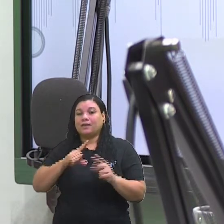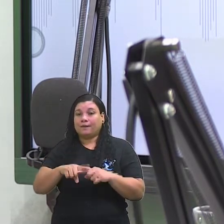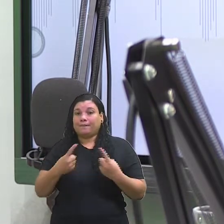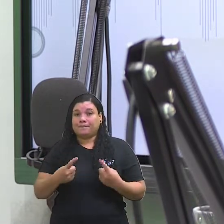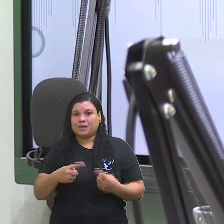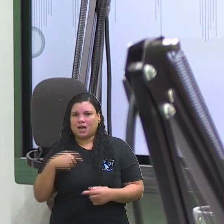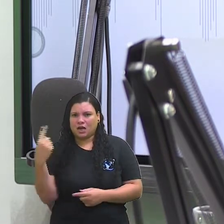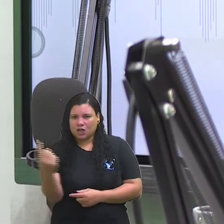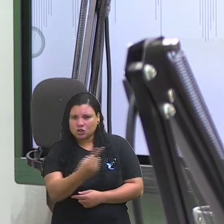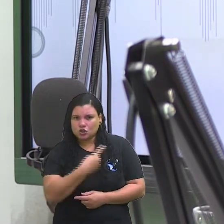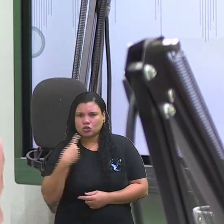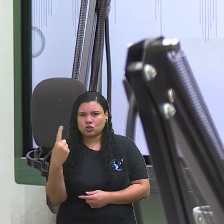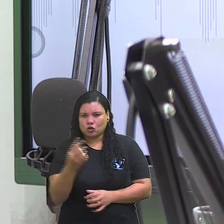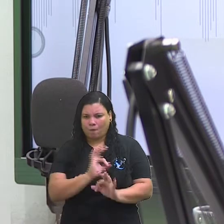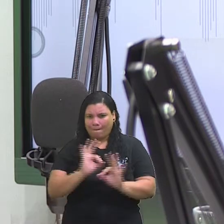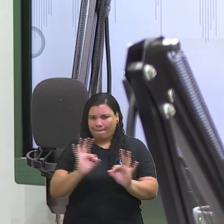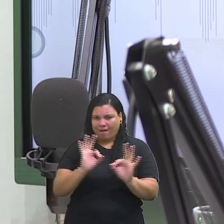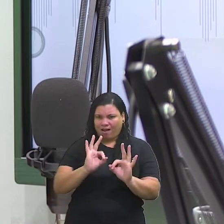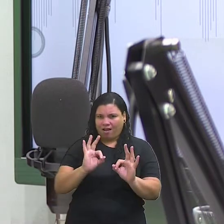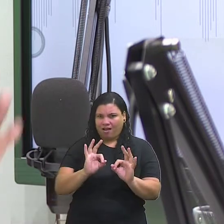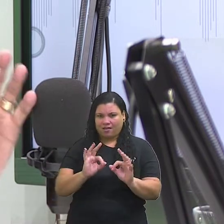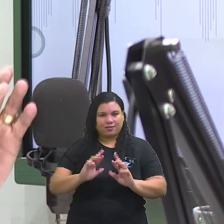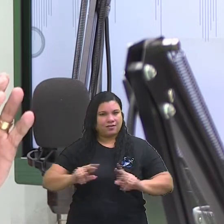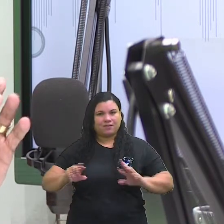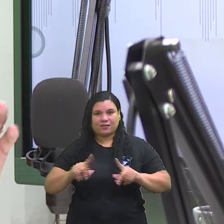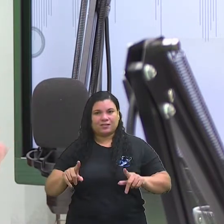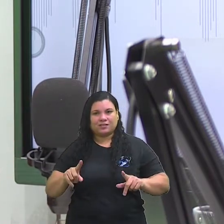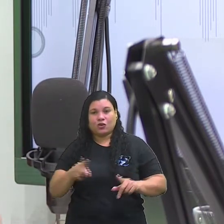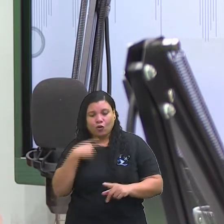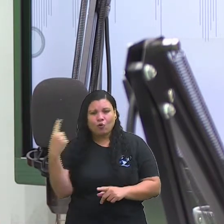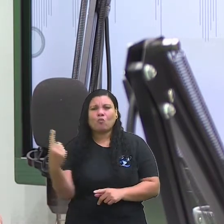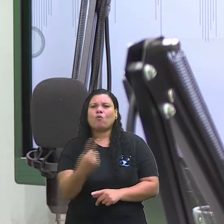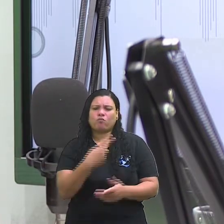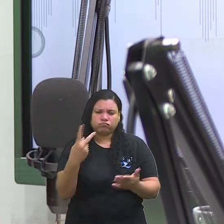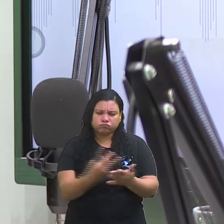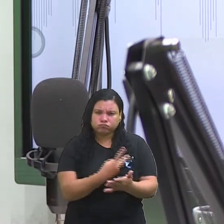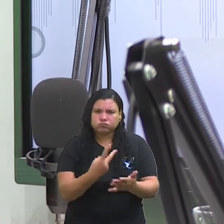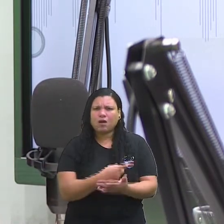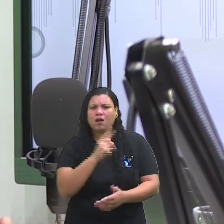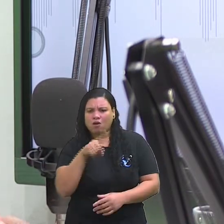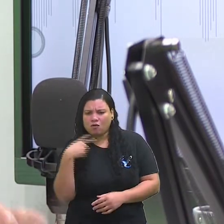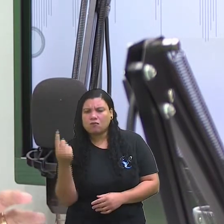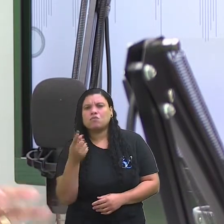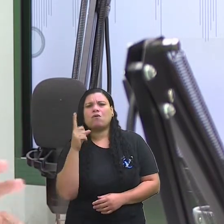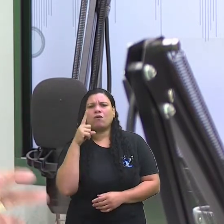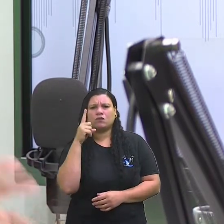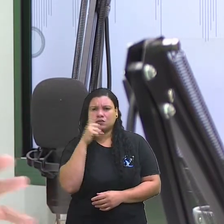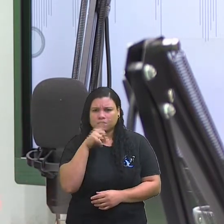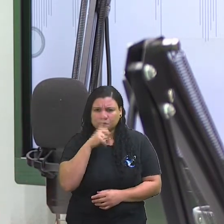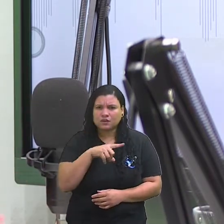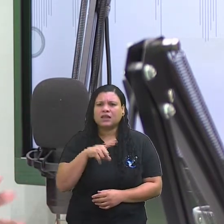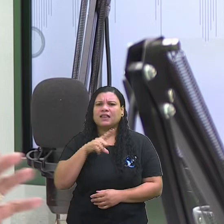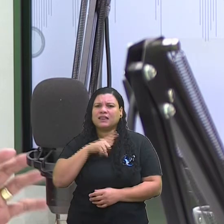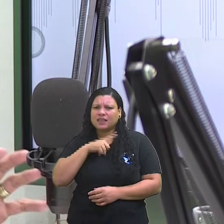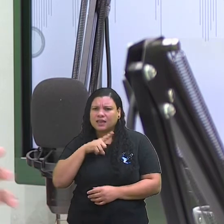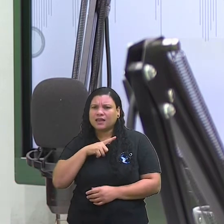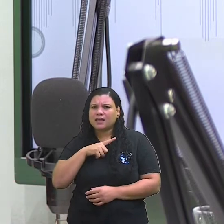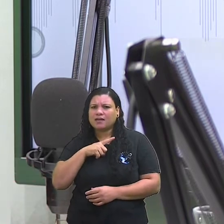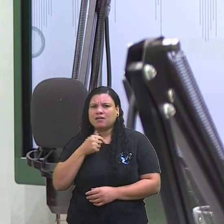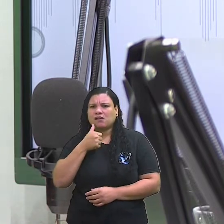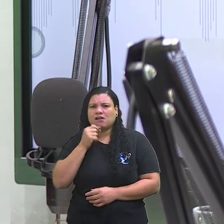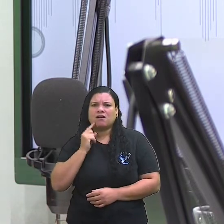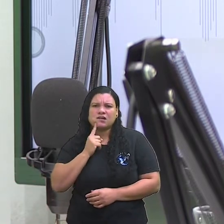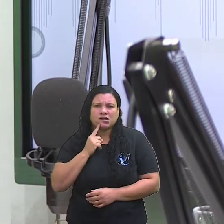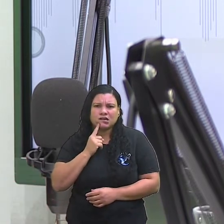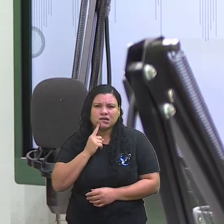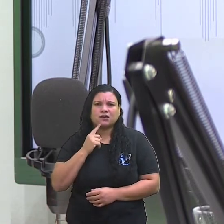gente precisa se abrir para o perdão. Eu costumo dizer o seguinte, que perdão, é claro que etimologicamente não está correto, mas eu